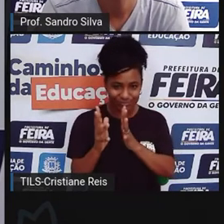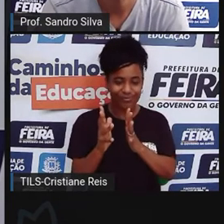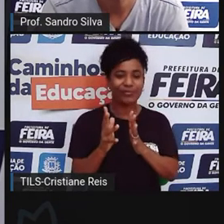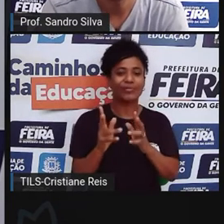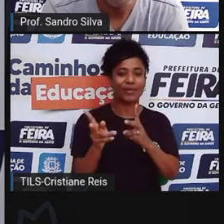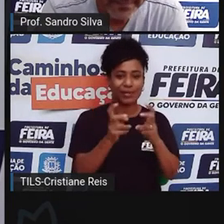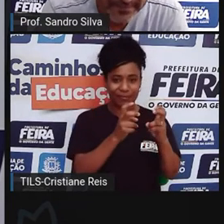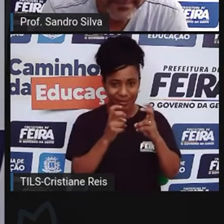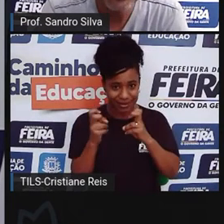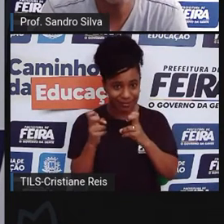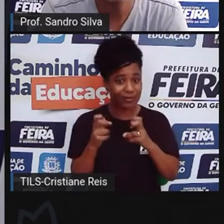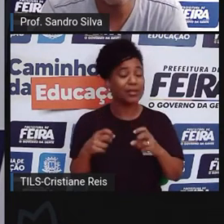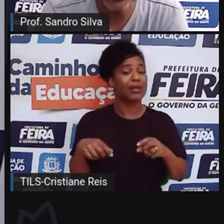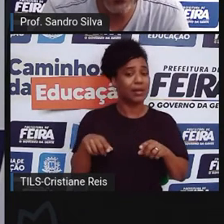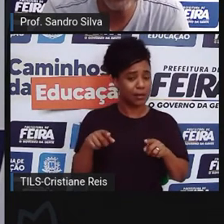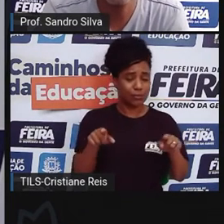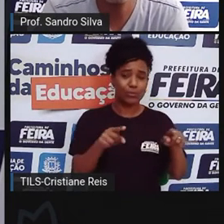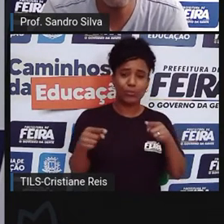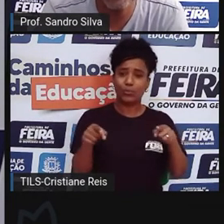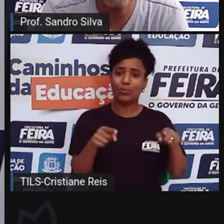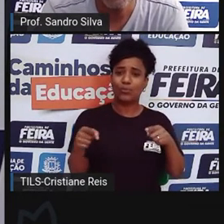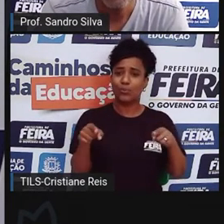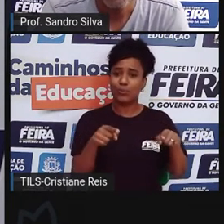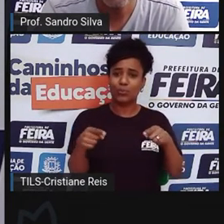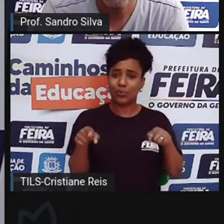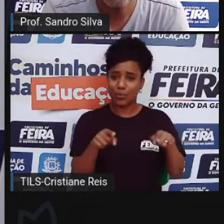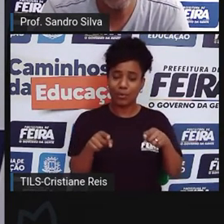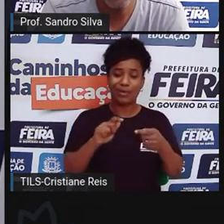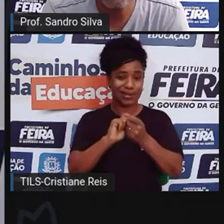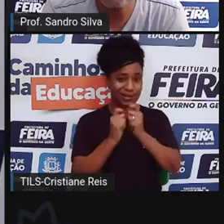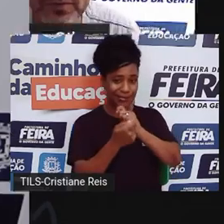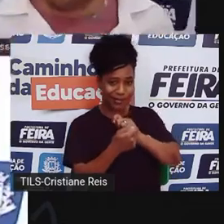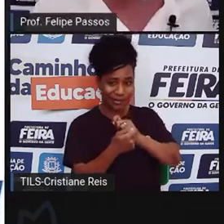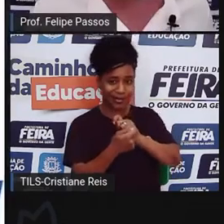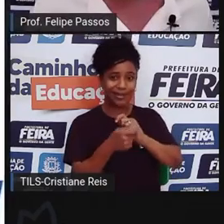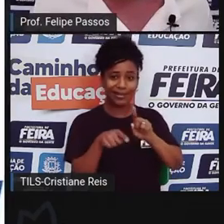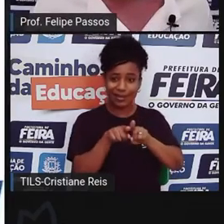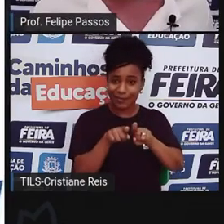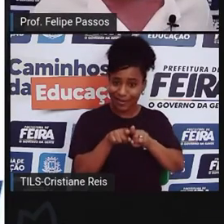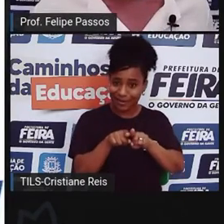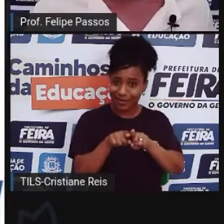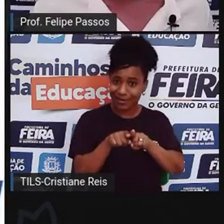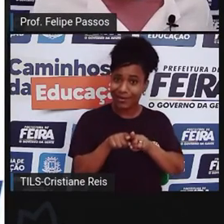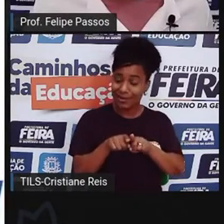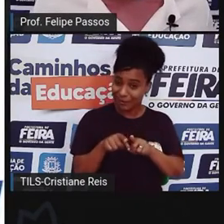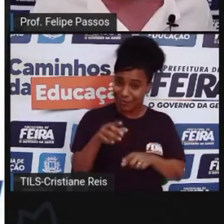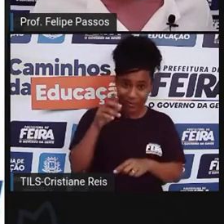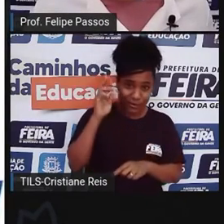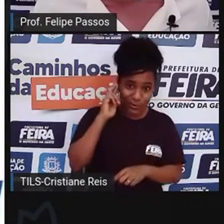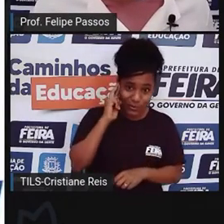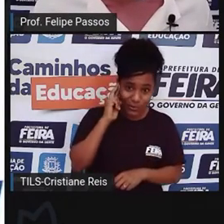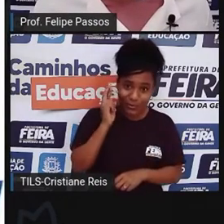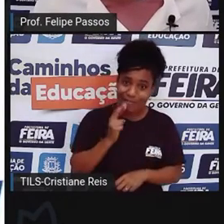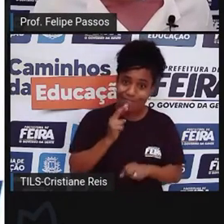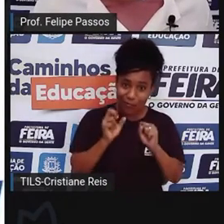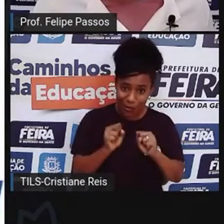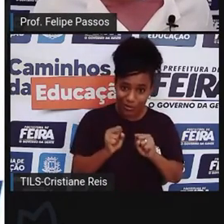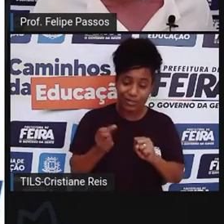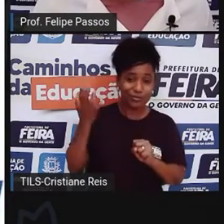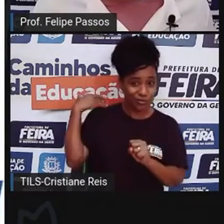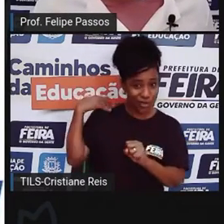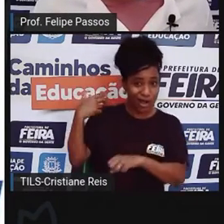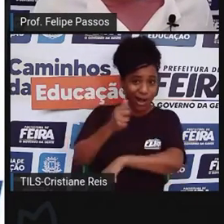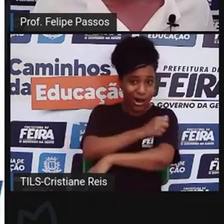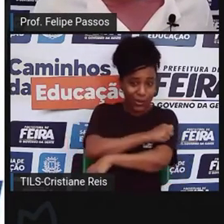ser aplicada para quem não ouve? Claro, claro. Eu já tive alunos de violão com deficiência auditiva.